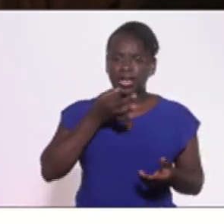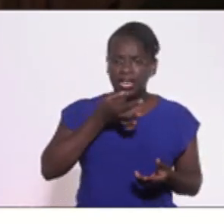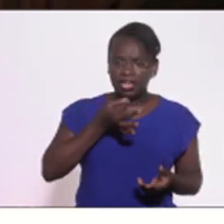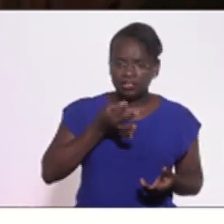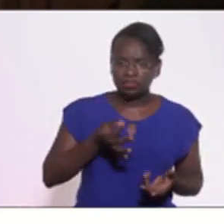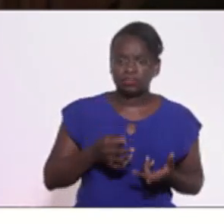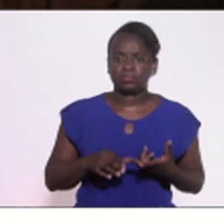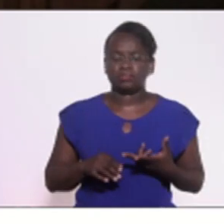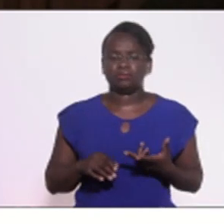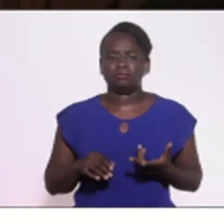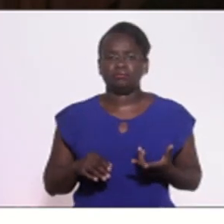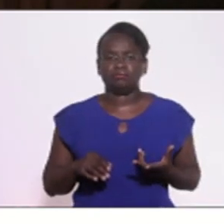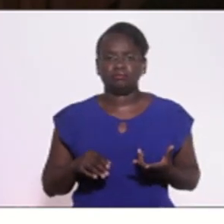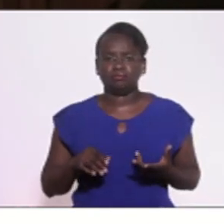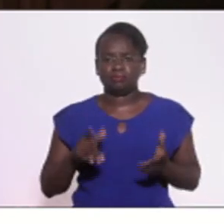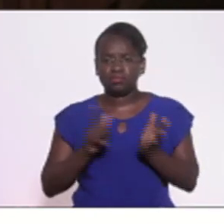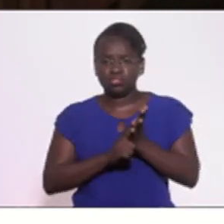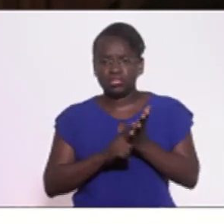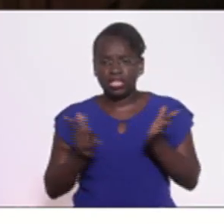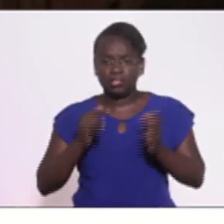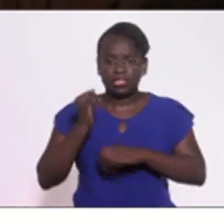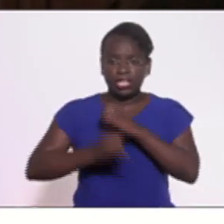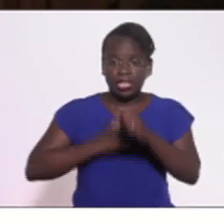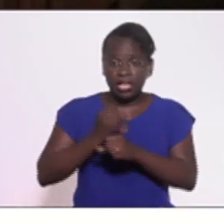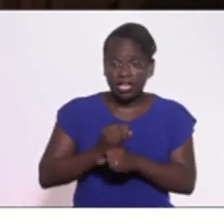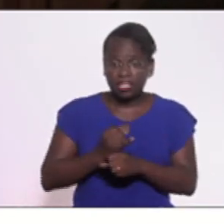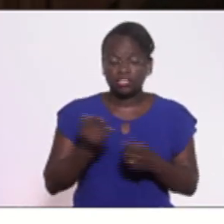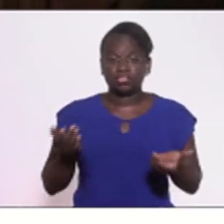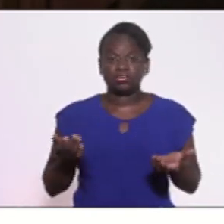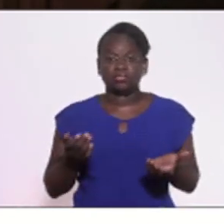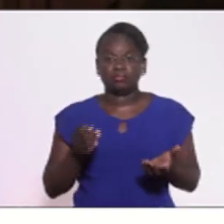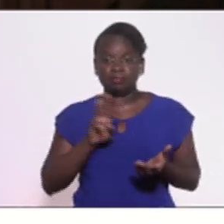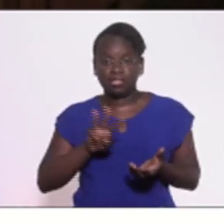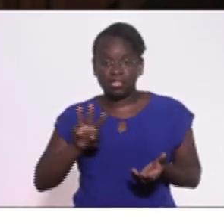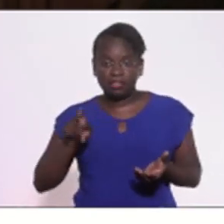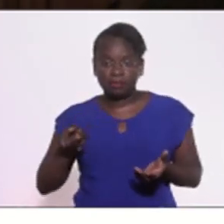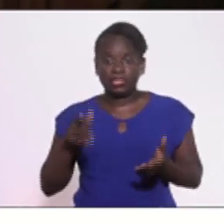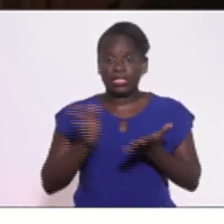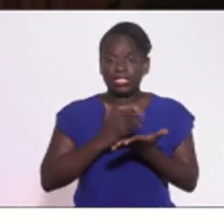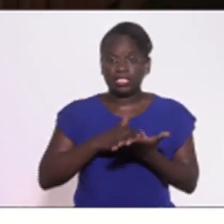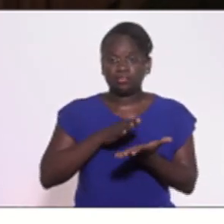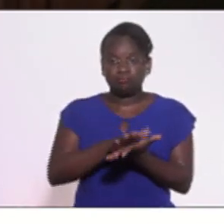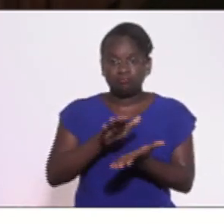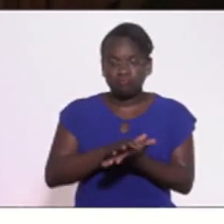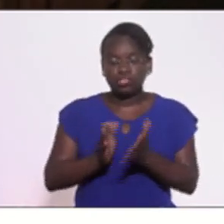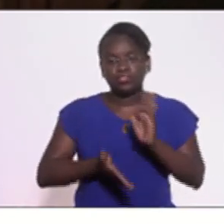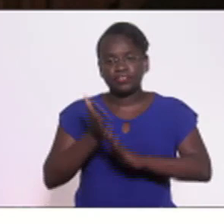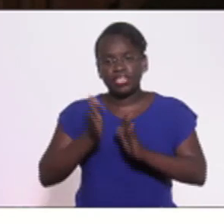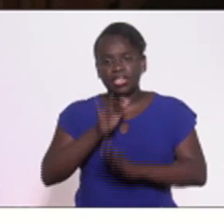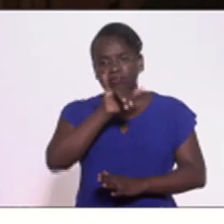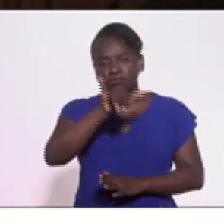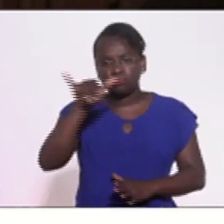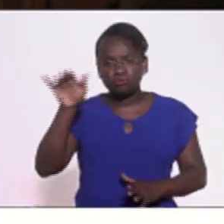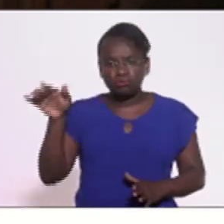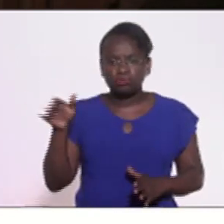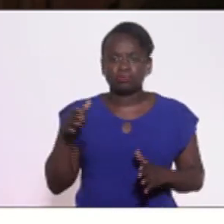rádio, com o nosso jornal eletrônico, com os livros que nós publicamos, com as viagens que nós